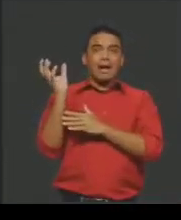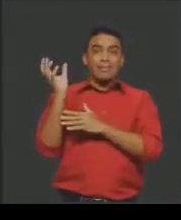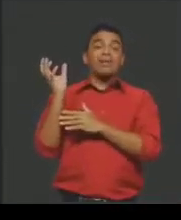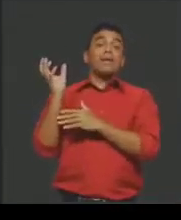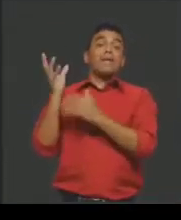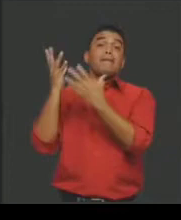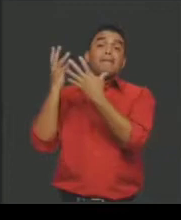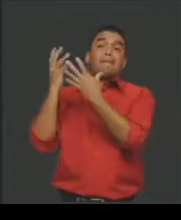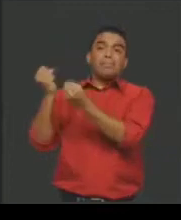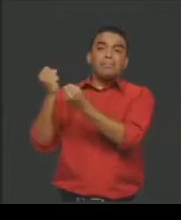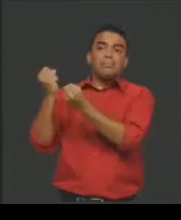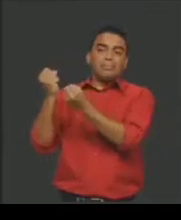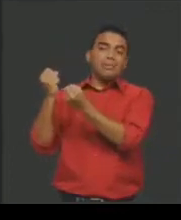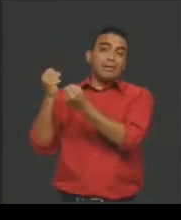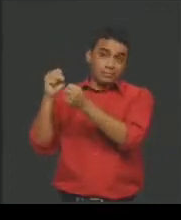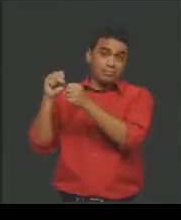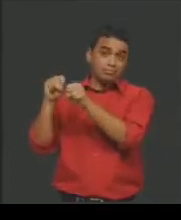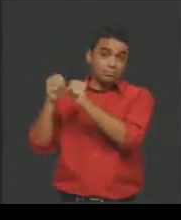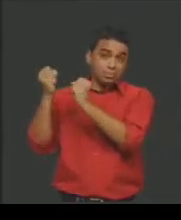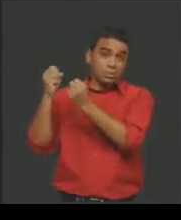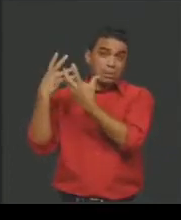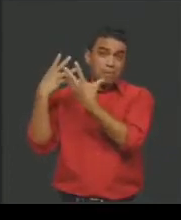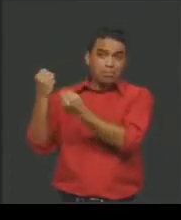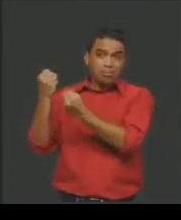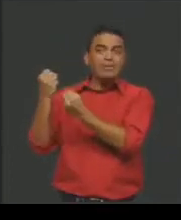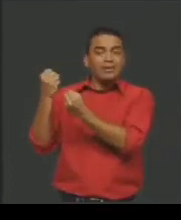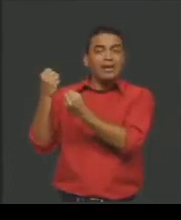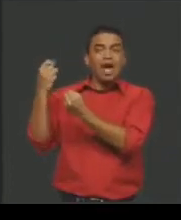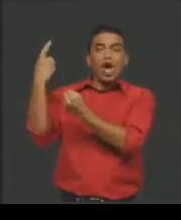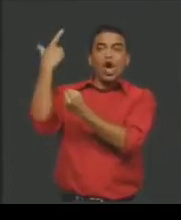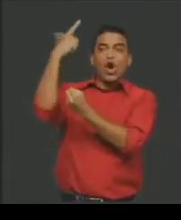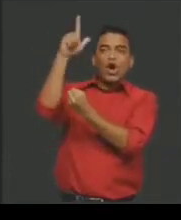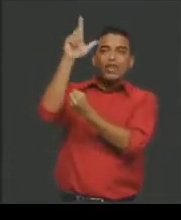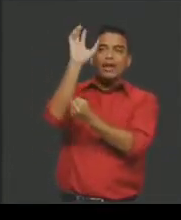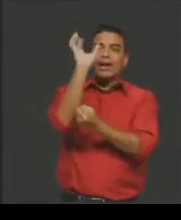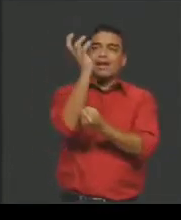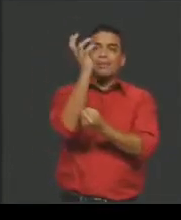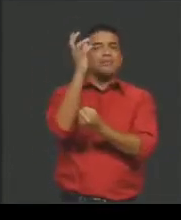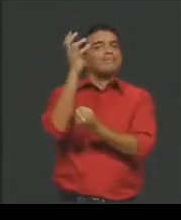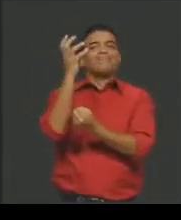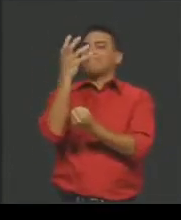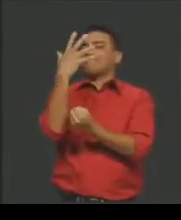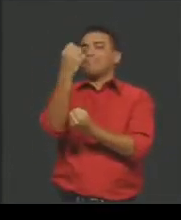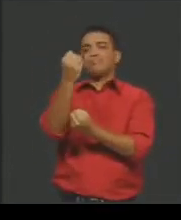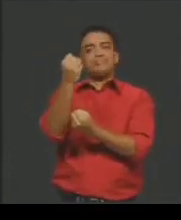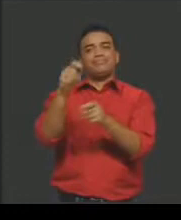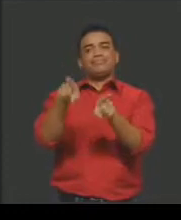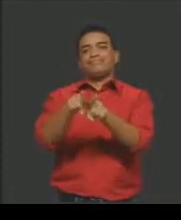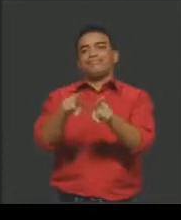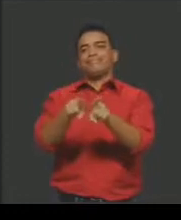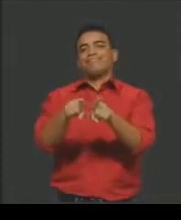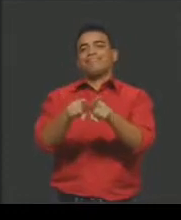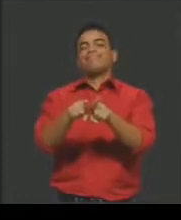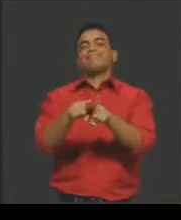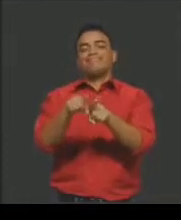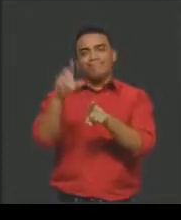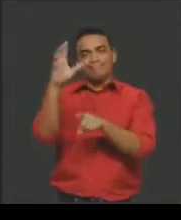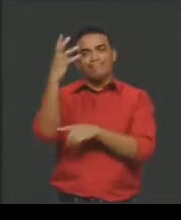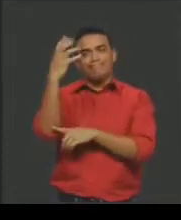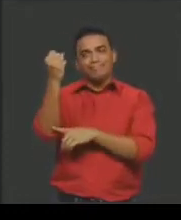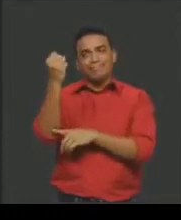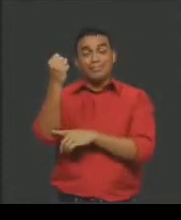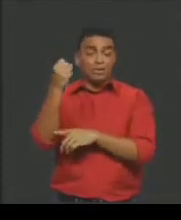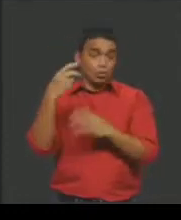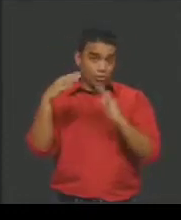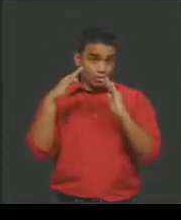lâmpada aqui, ó, também não vai acender. Isso é um problema de circuito em série. Você acha que a gente pode usar dentro de casa só